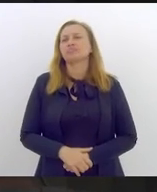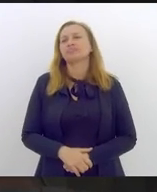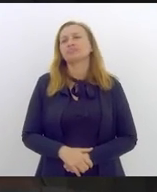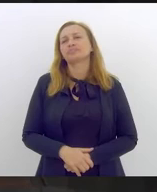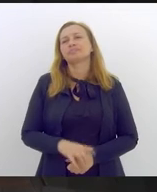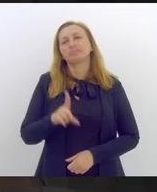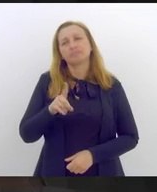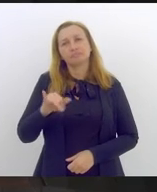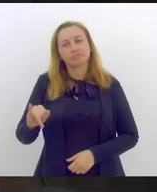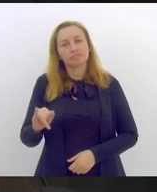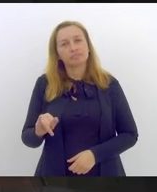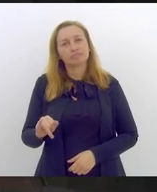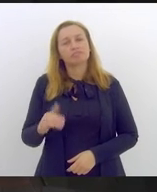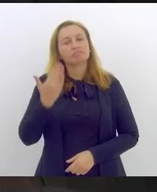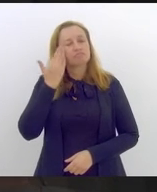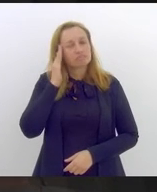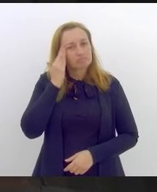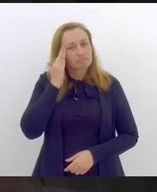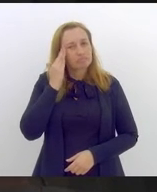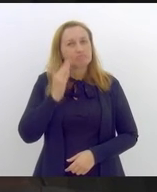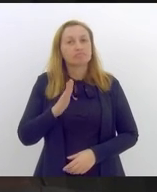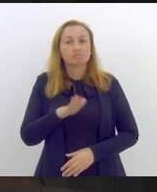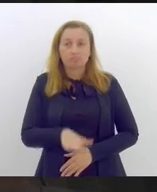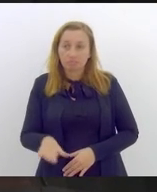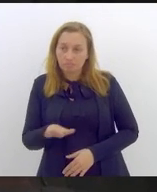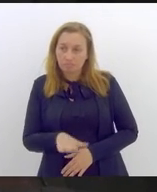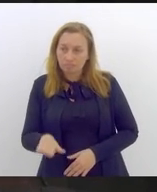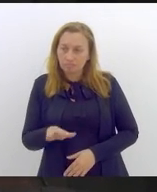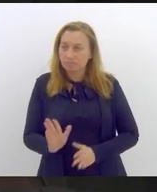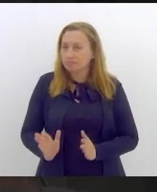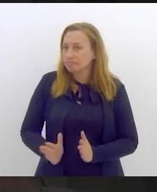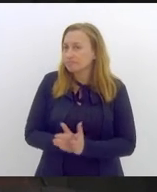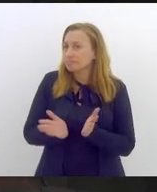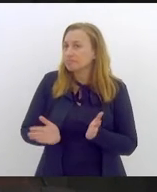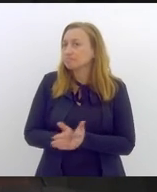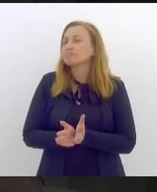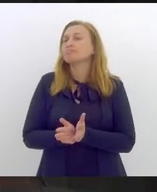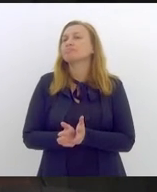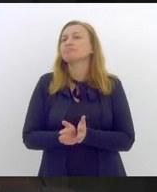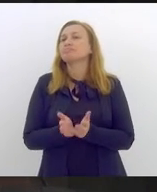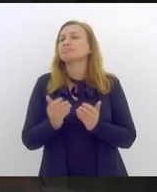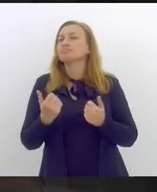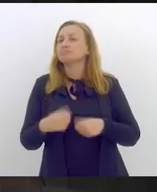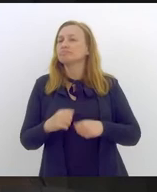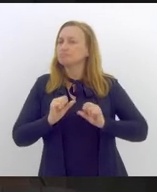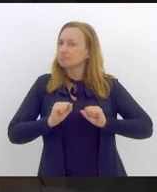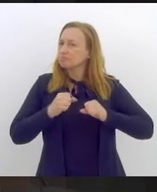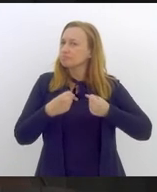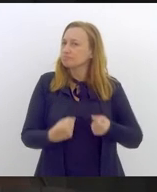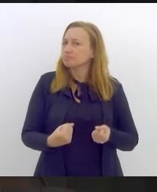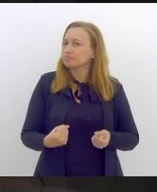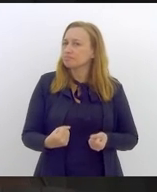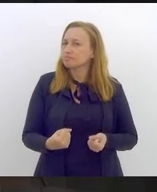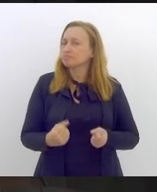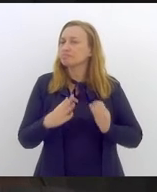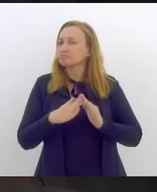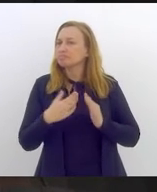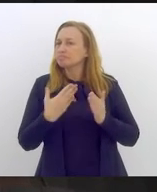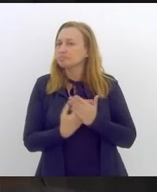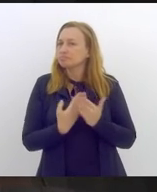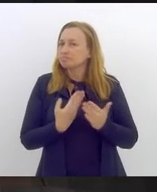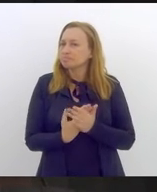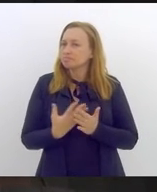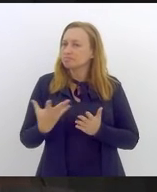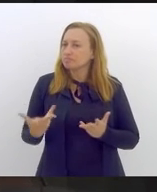Darcy Ribeiro então entendeu que as crianças de origem Popular deveria ser dedicado uma escola absolutamente